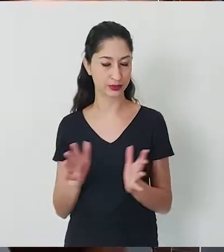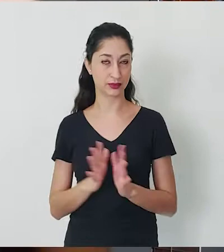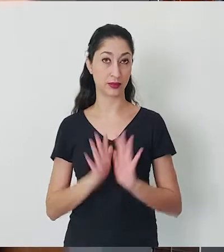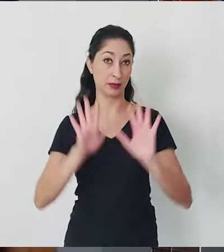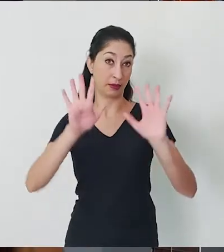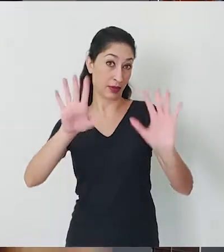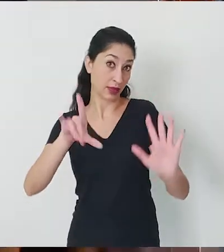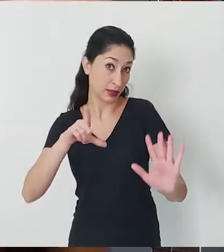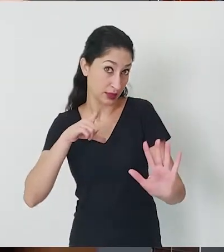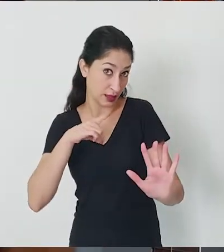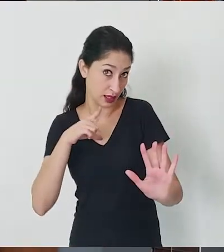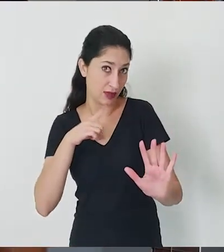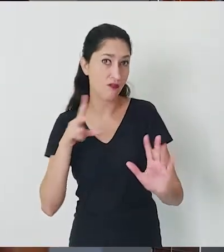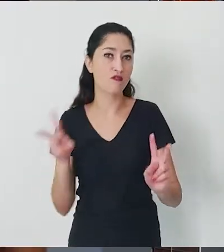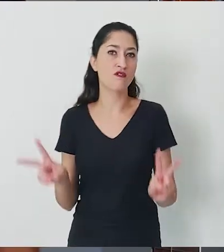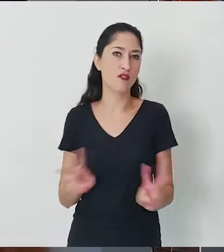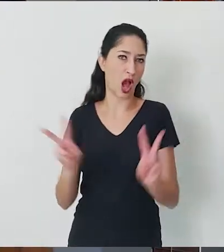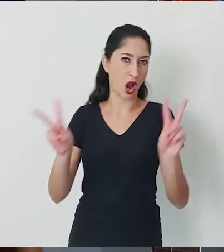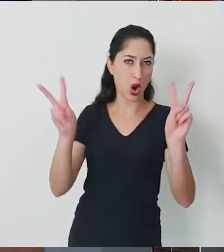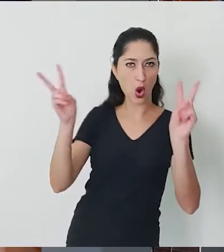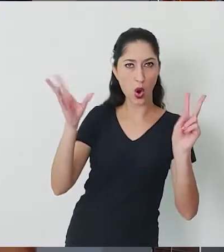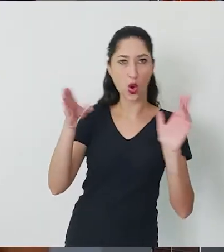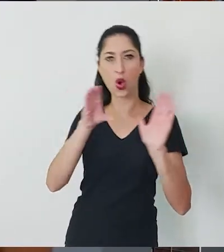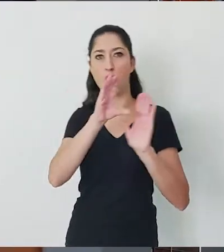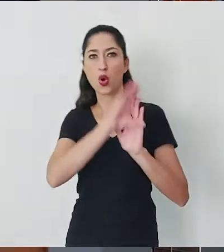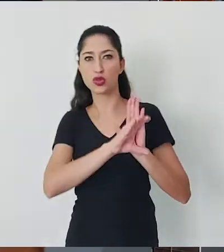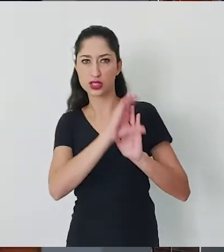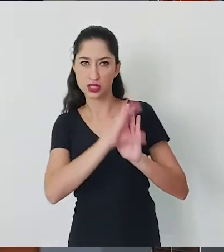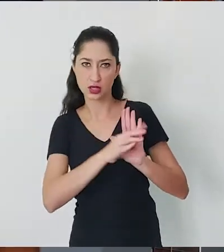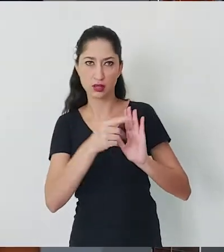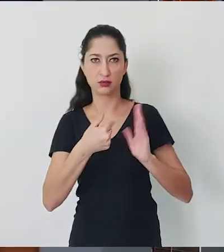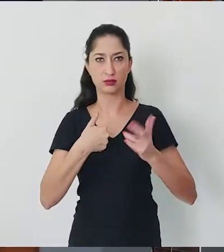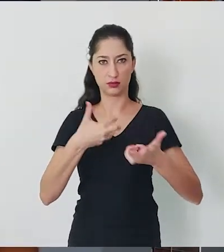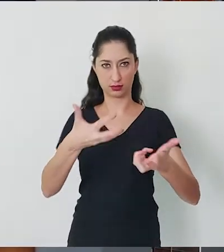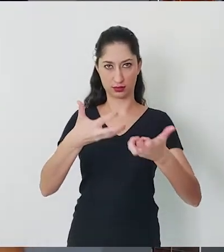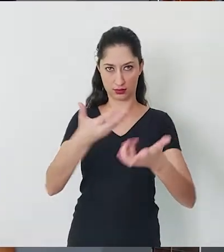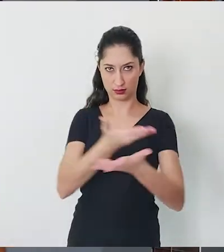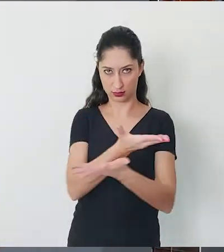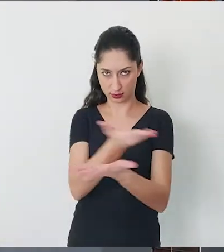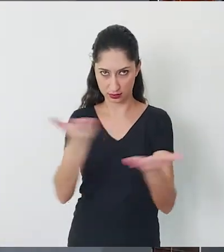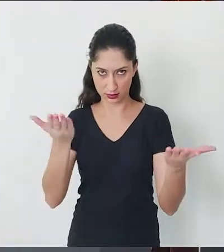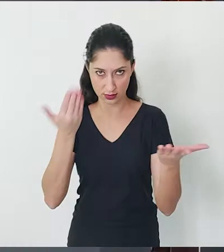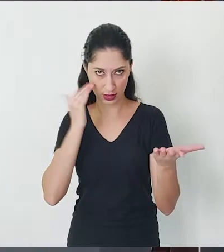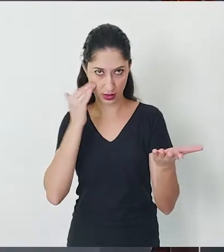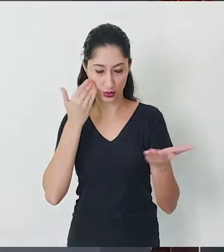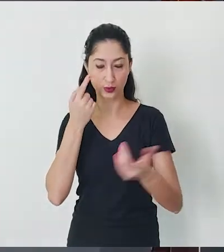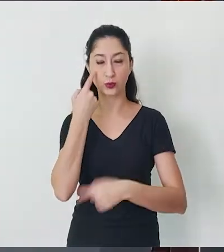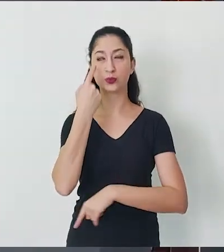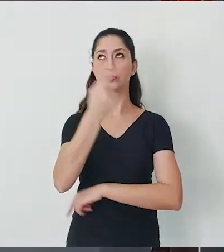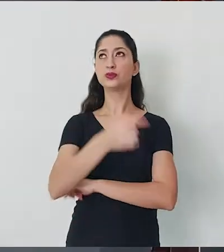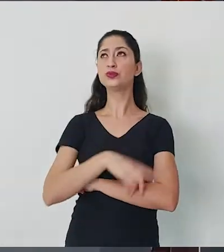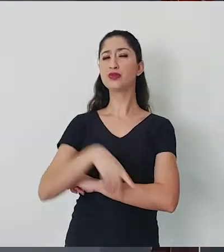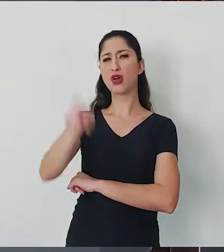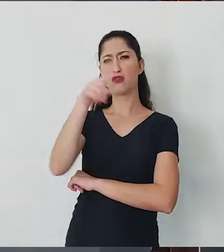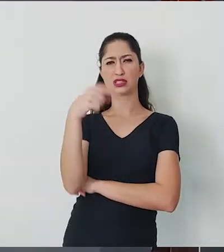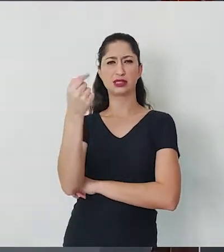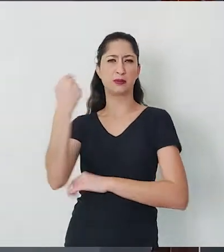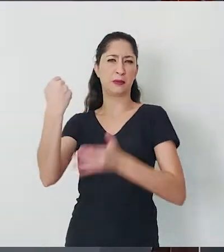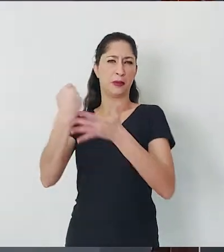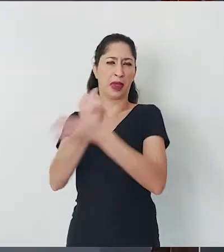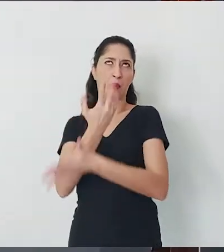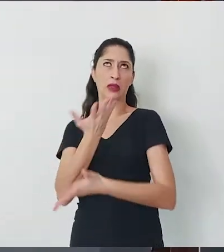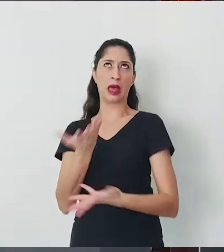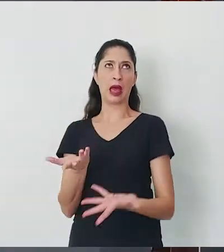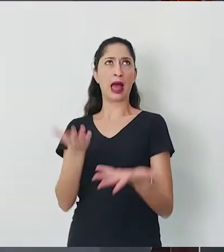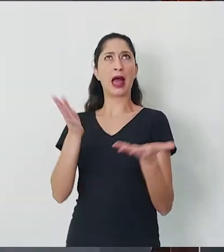marginal. Mas tem conceitos e valores que eu vou compartilhar um pouquinho com vocês. Aí você vira pra mim e fala